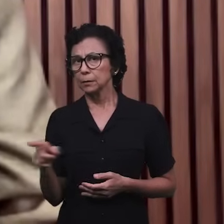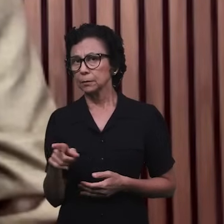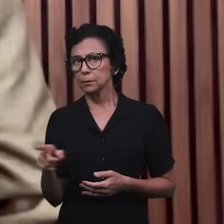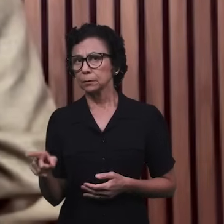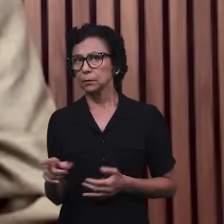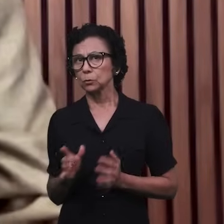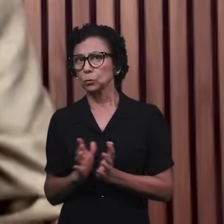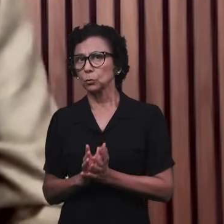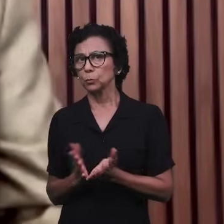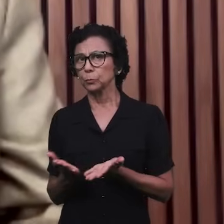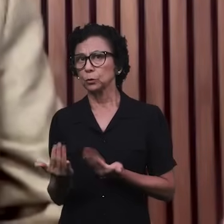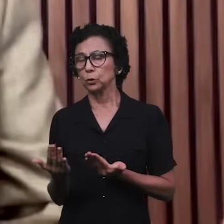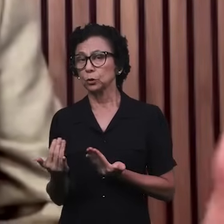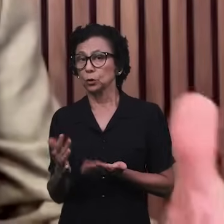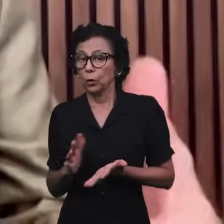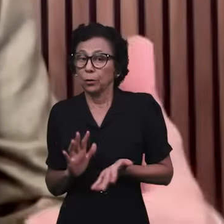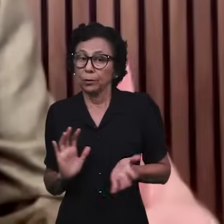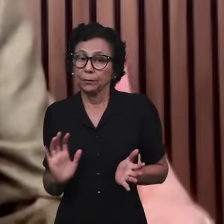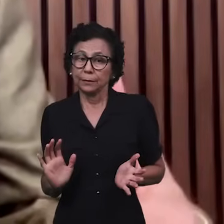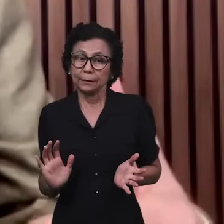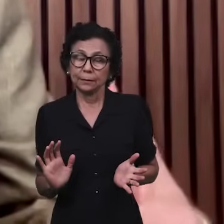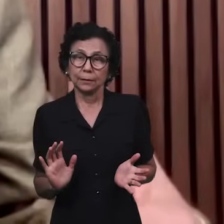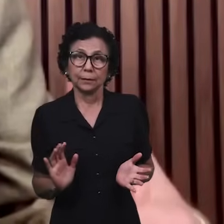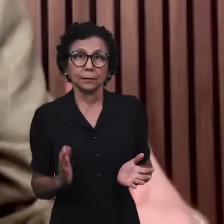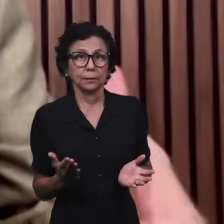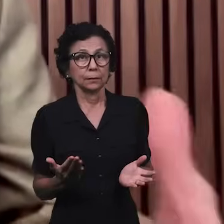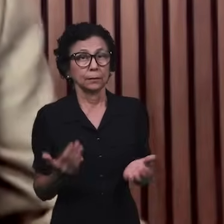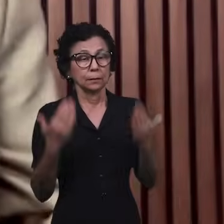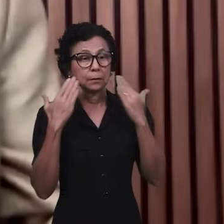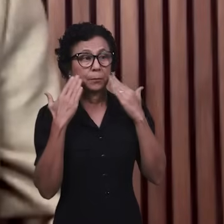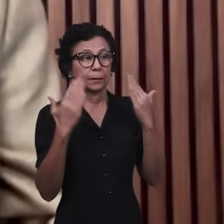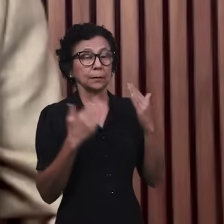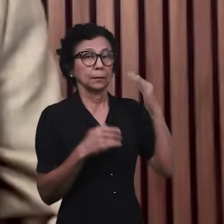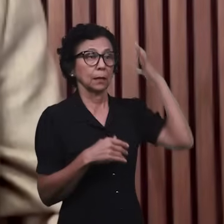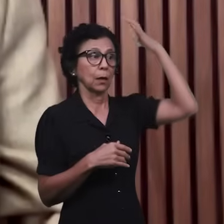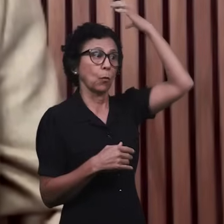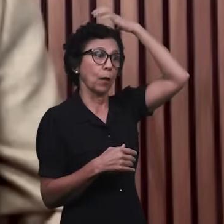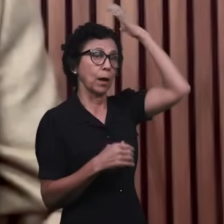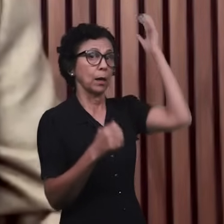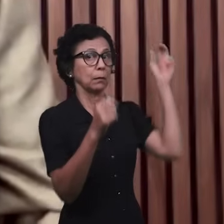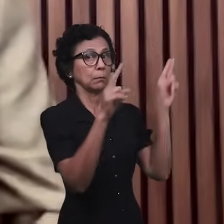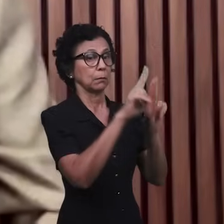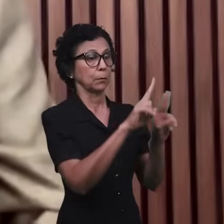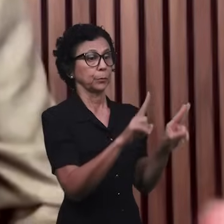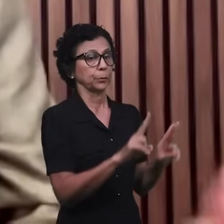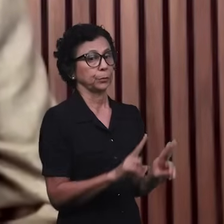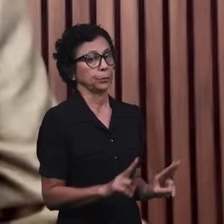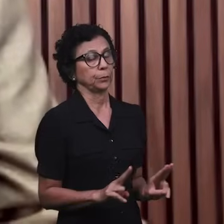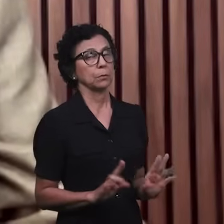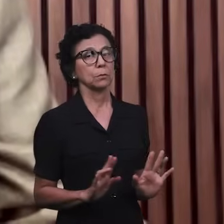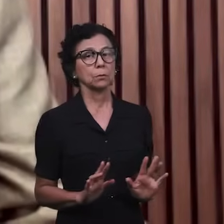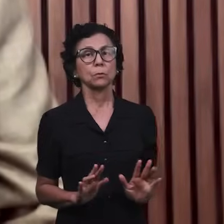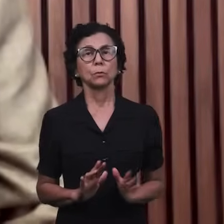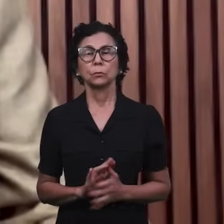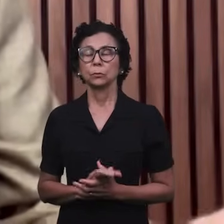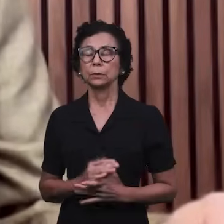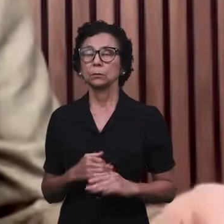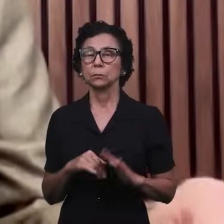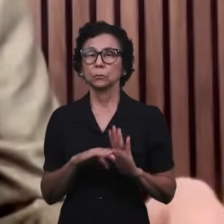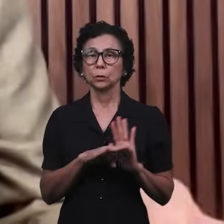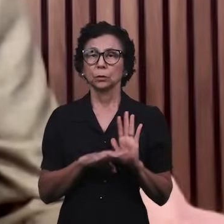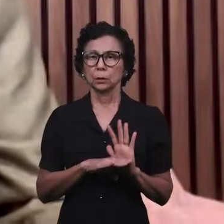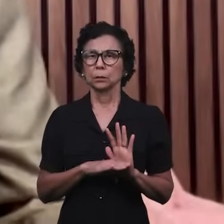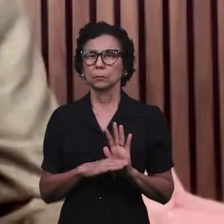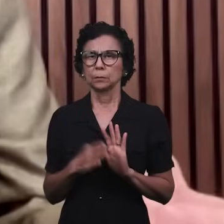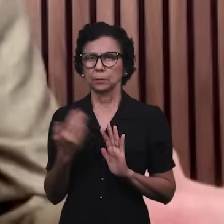de início eles são colocados diante da mesa do rei, o rei Nabucodonosor. Como do programa passado, o